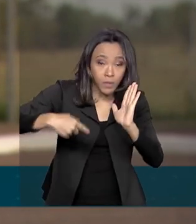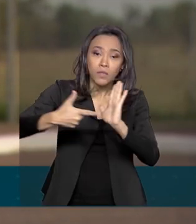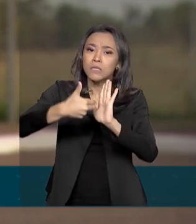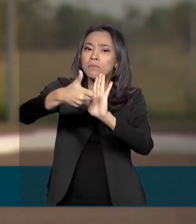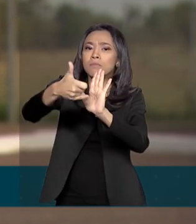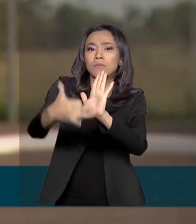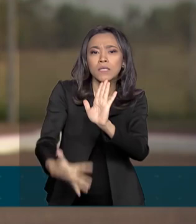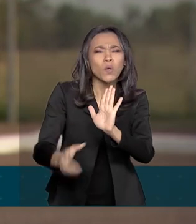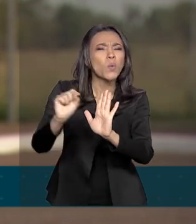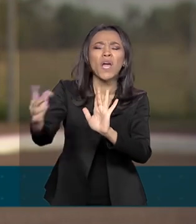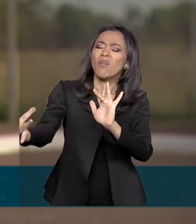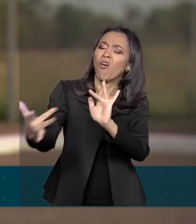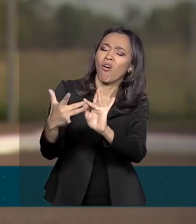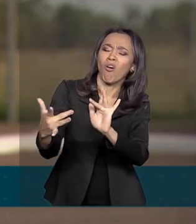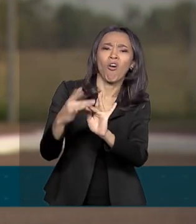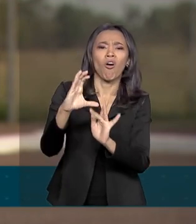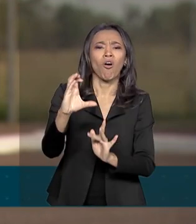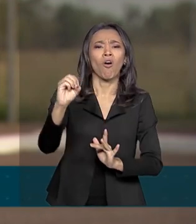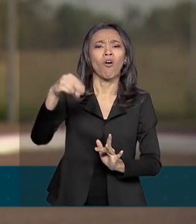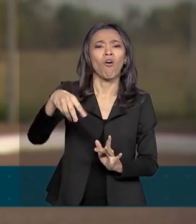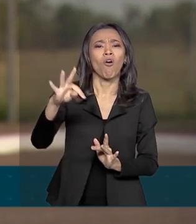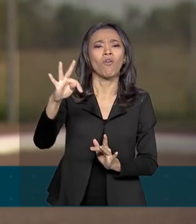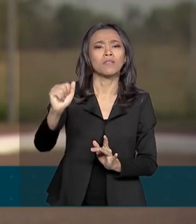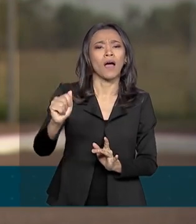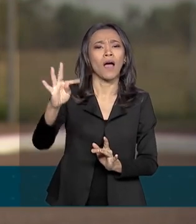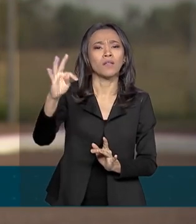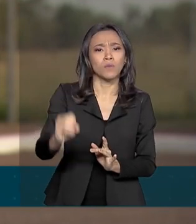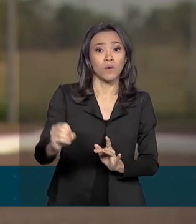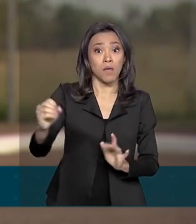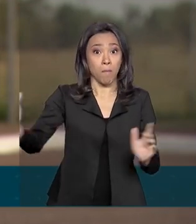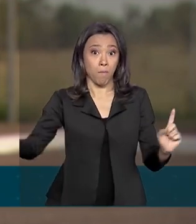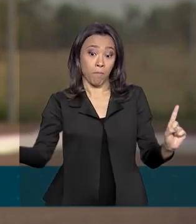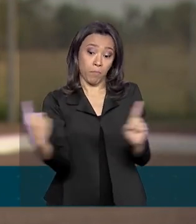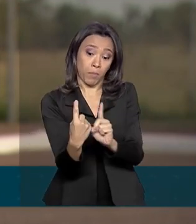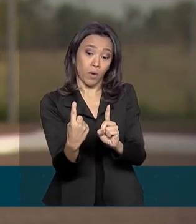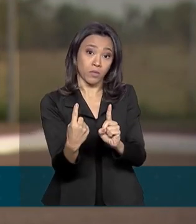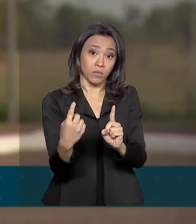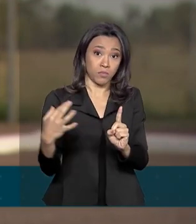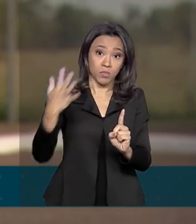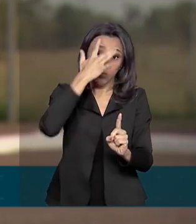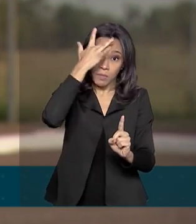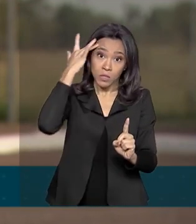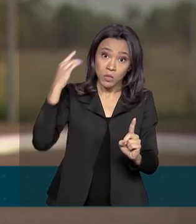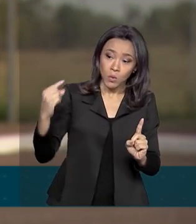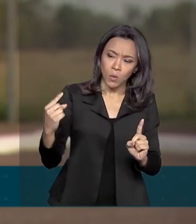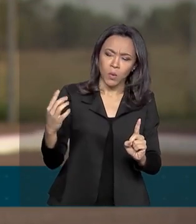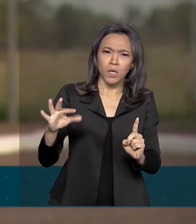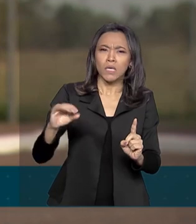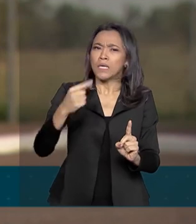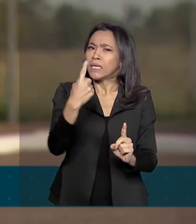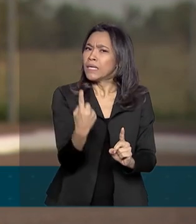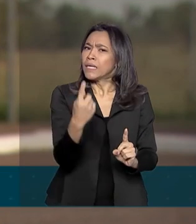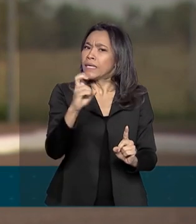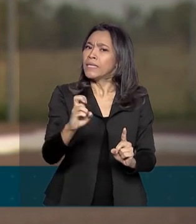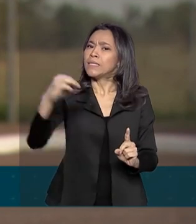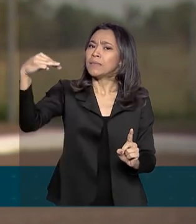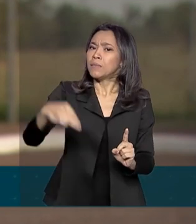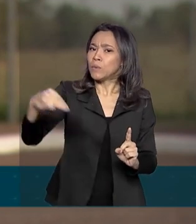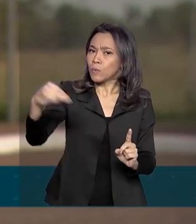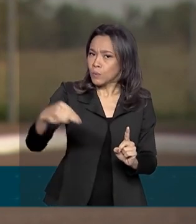considerado contato. Estar próximo de outra pessoa a menos de um metro por mais de 15